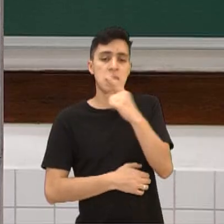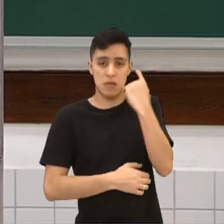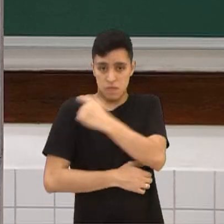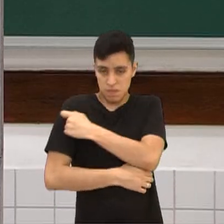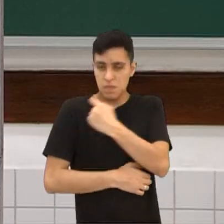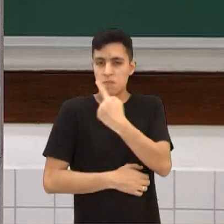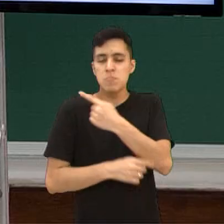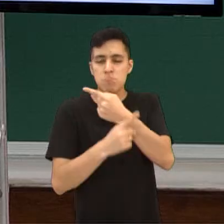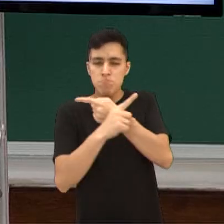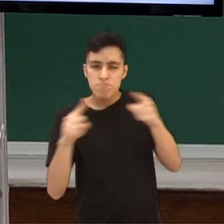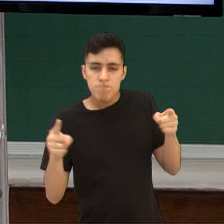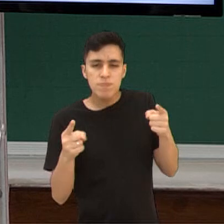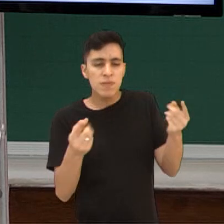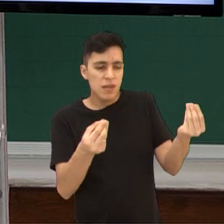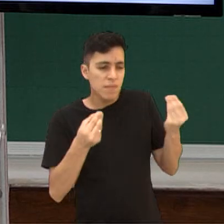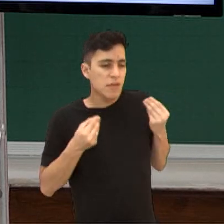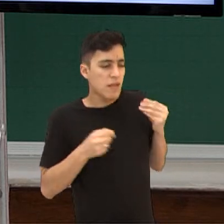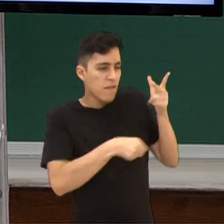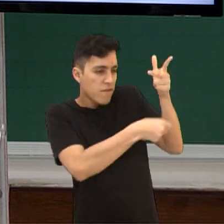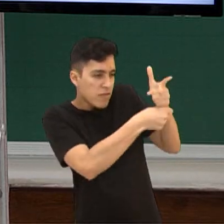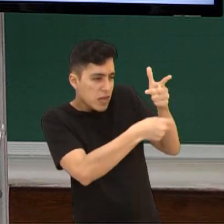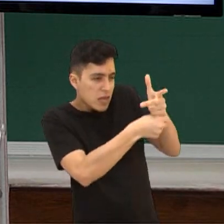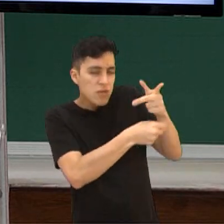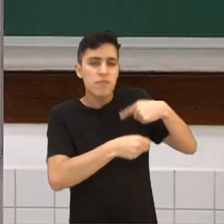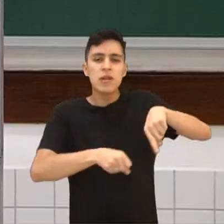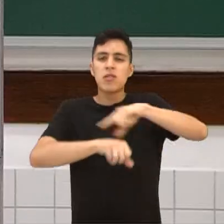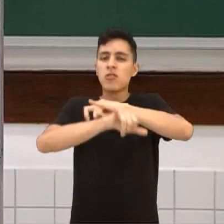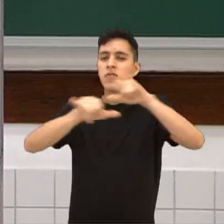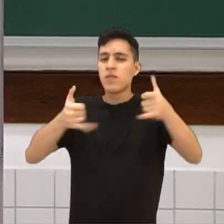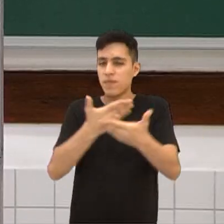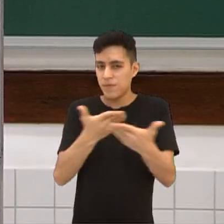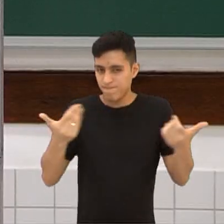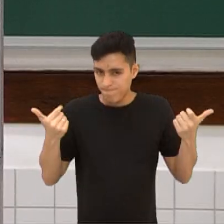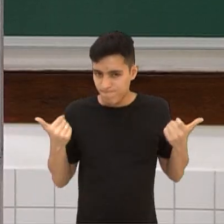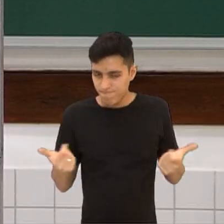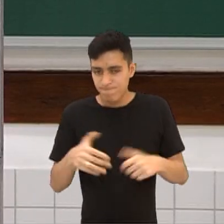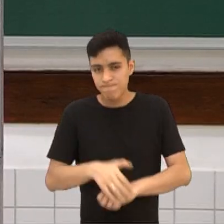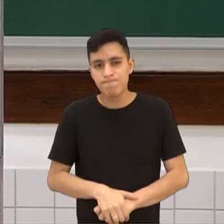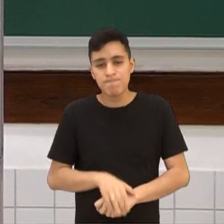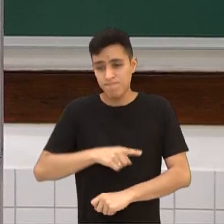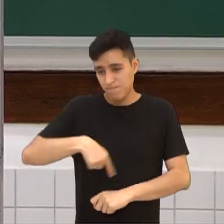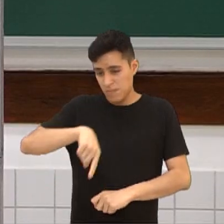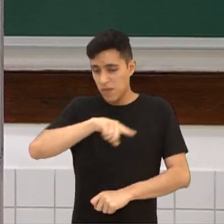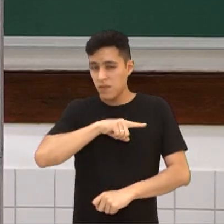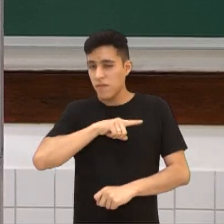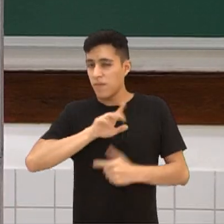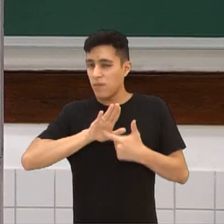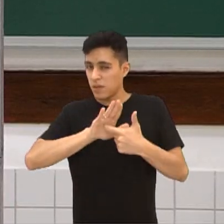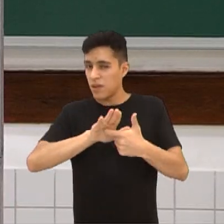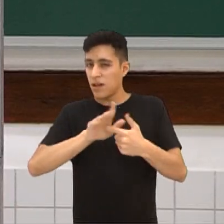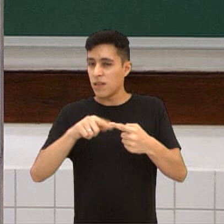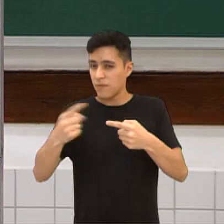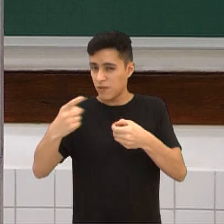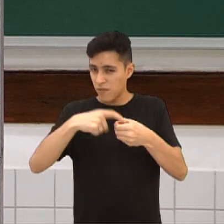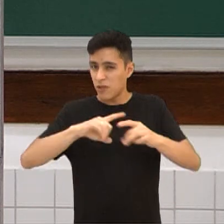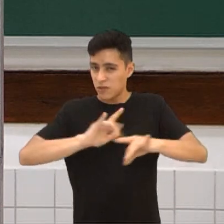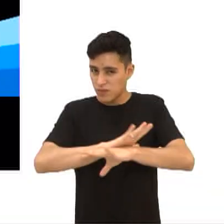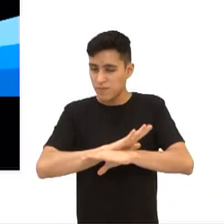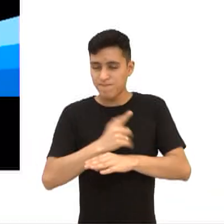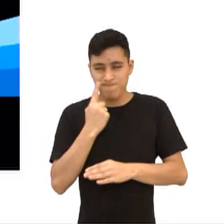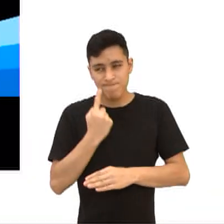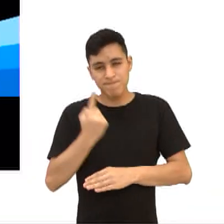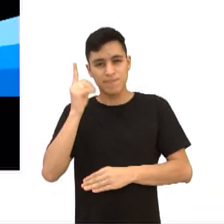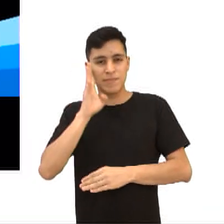no YouTube, e ele cedeu essa imagem para a gente estar divulgando para vocês. A gente vai tocar e a gente volta quando ela acabar. Fique aí que é bem